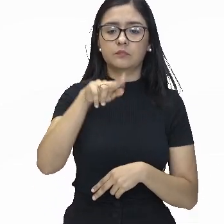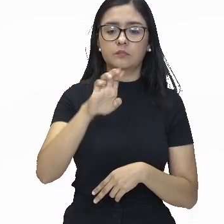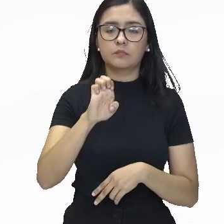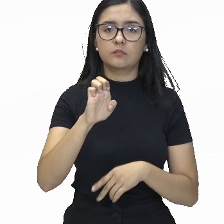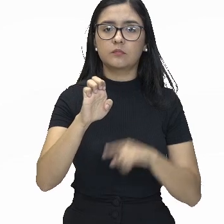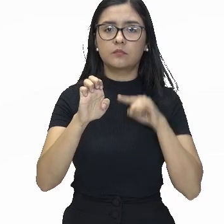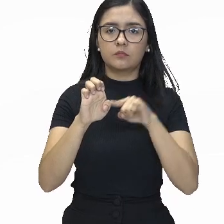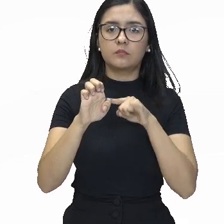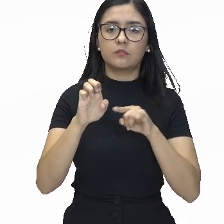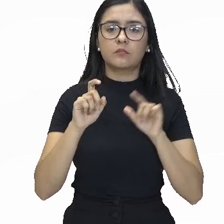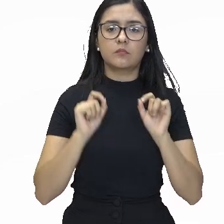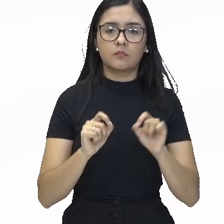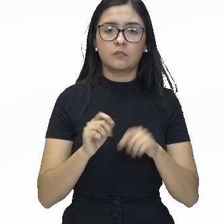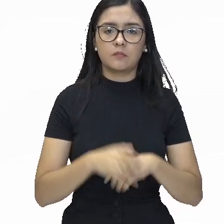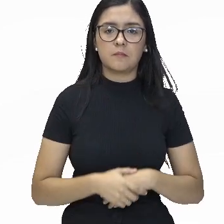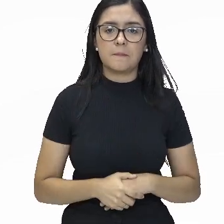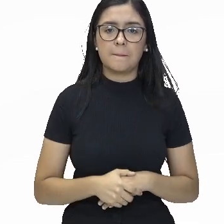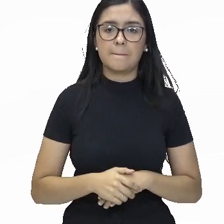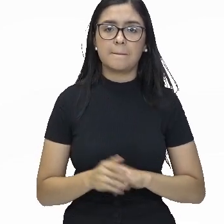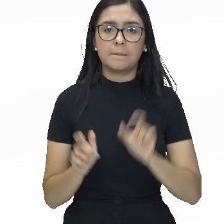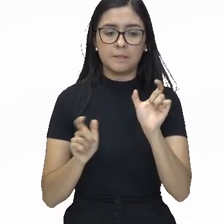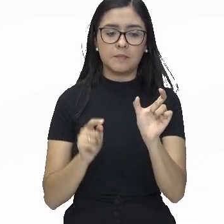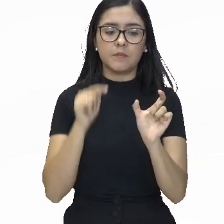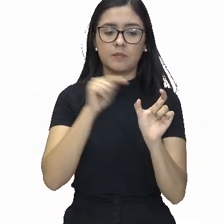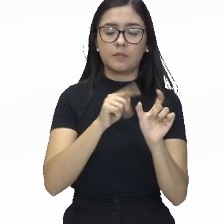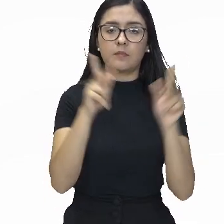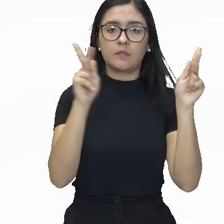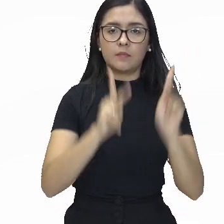um termo anterior que é paz. Vamos conquistar uma